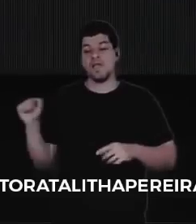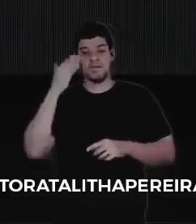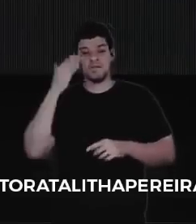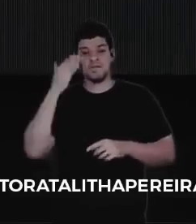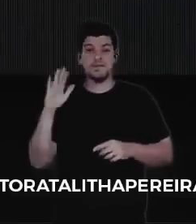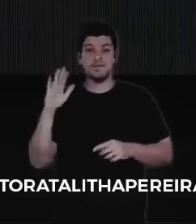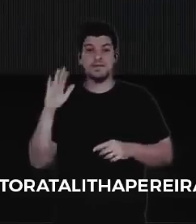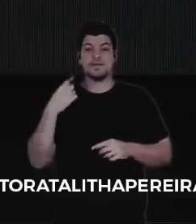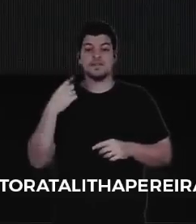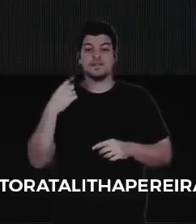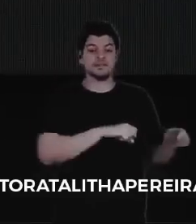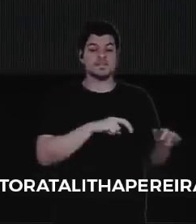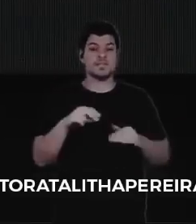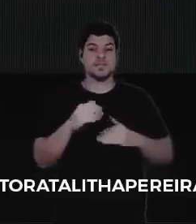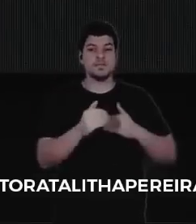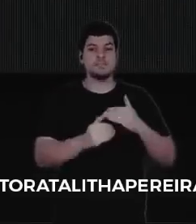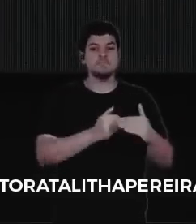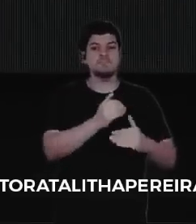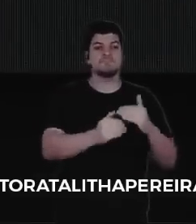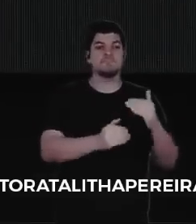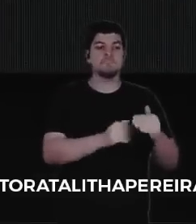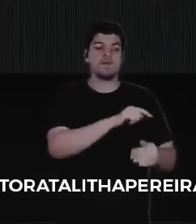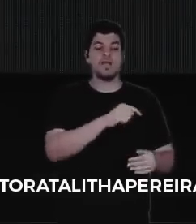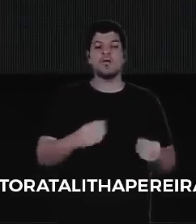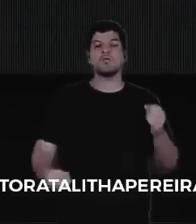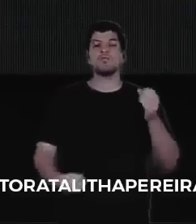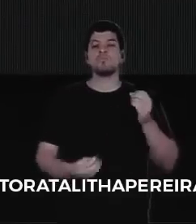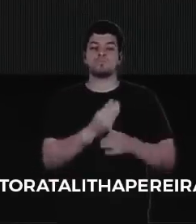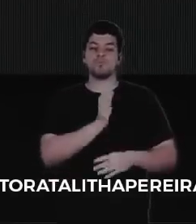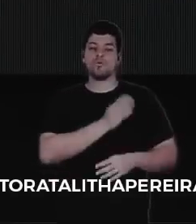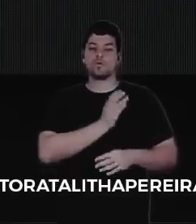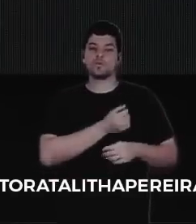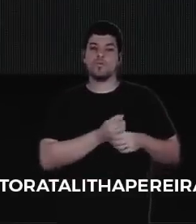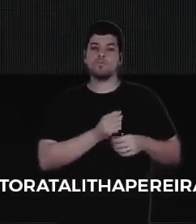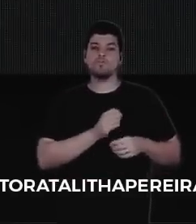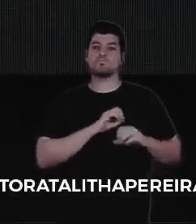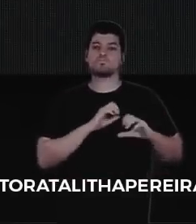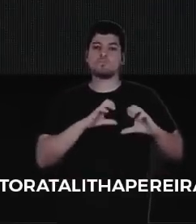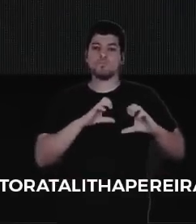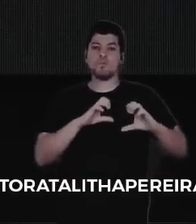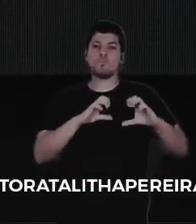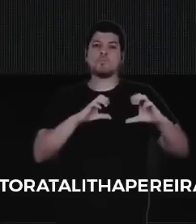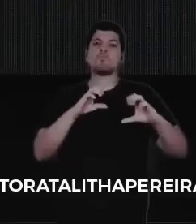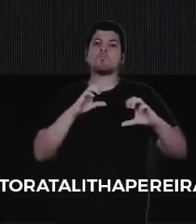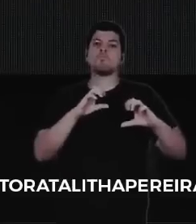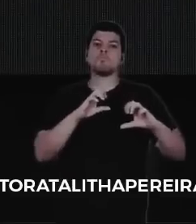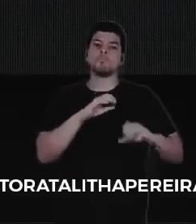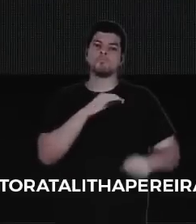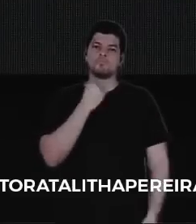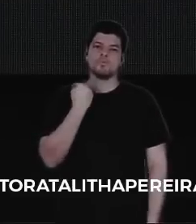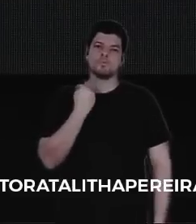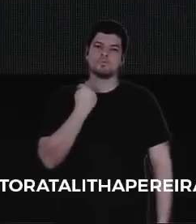que algumas semanas depois Richard teria um ataque do coração e morreria.